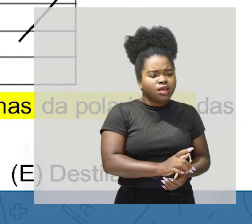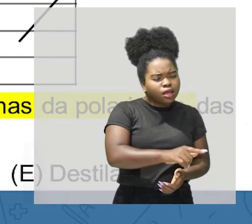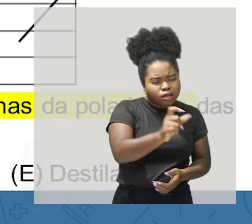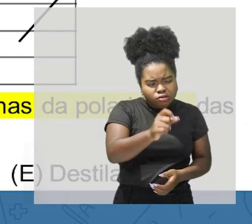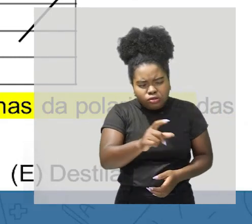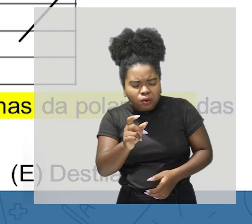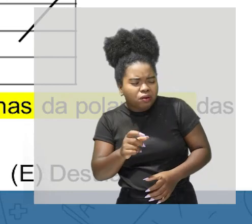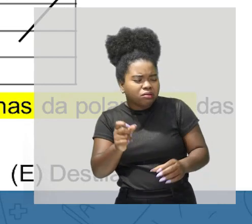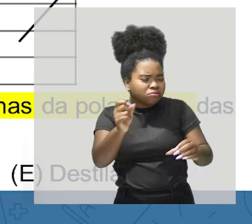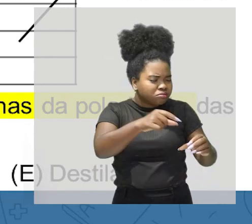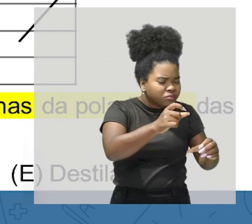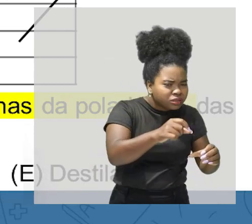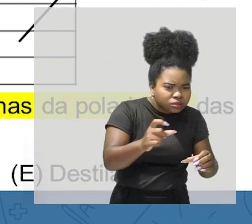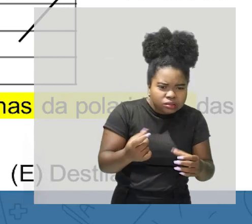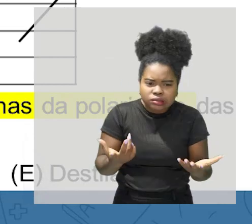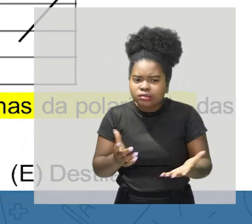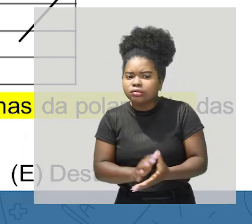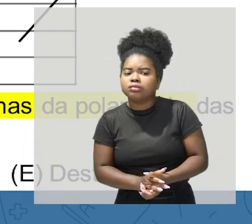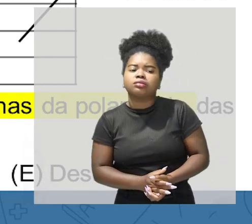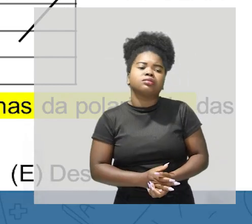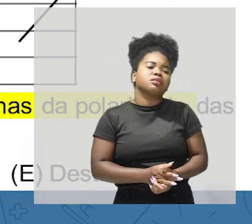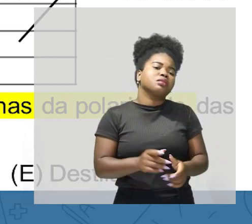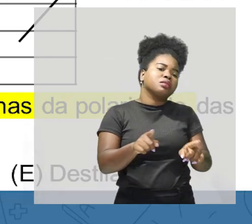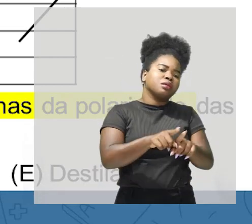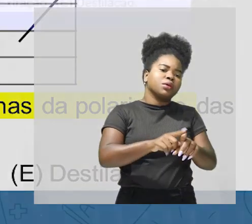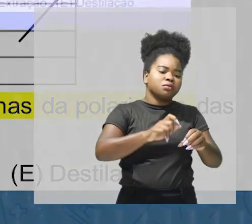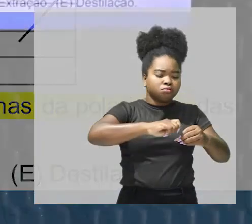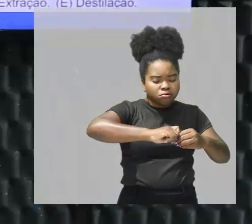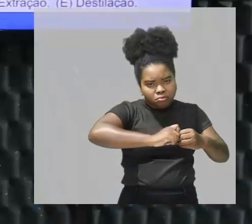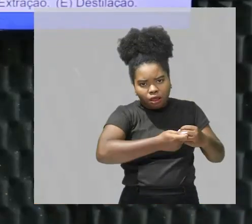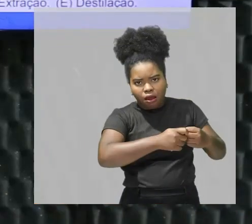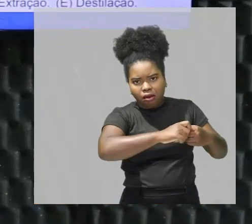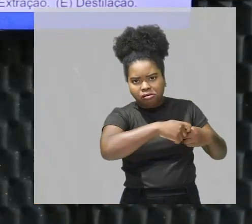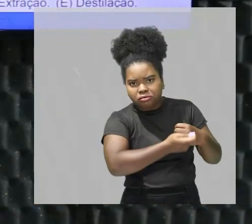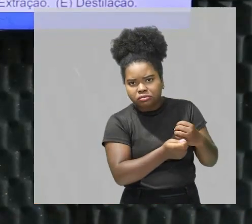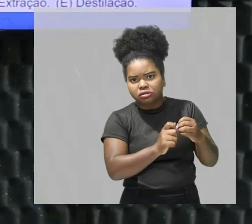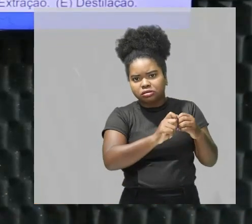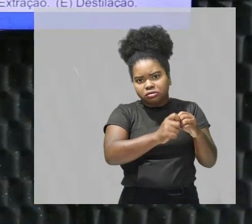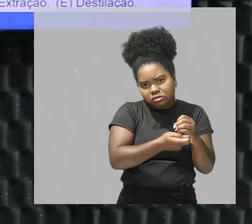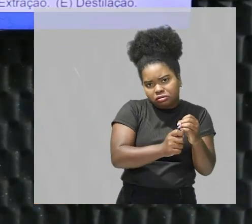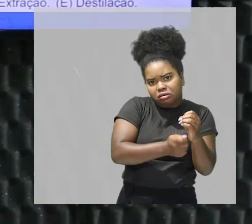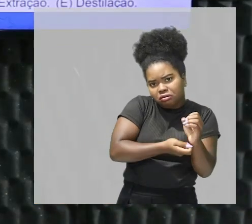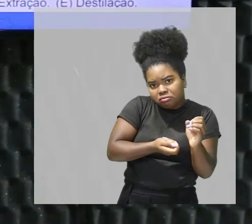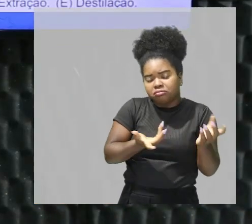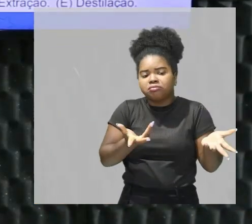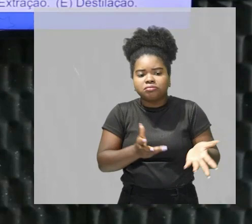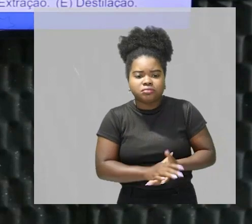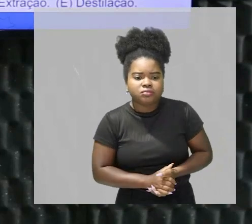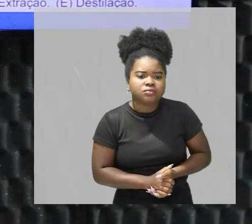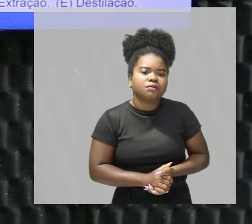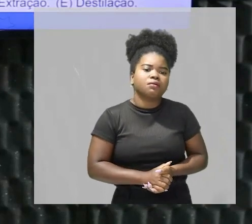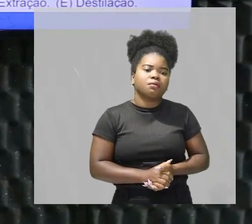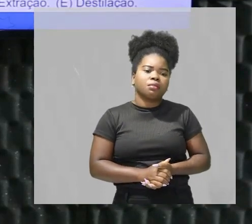assim como o descascamento. Também pode ser manual, pode ser feito por meio de um